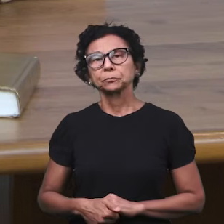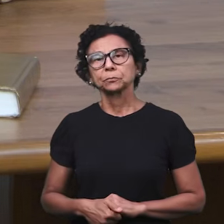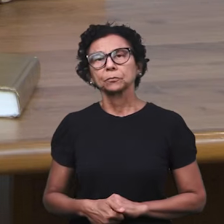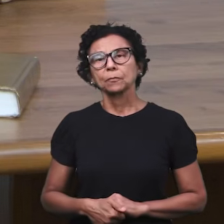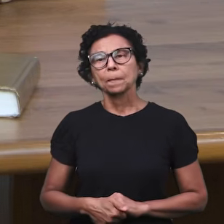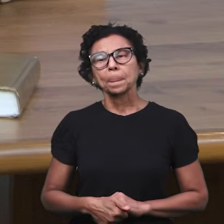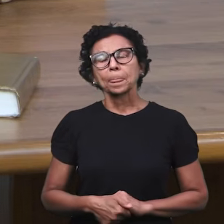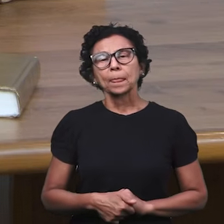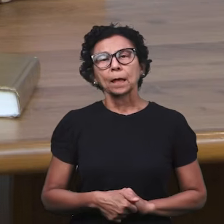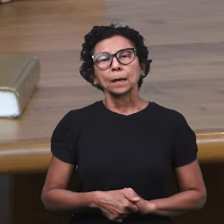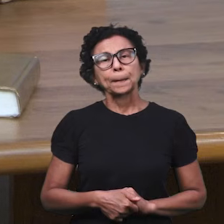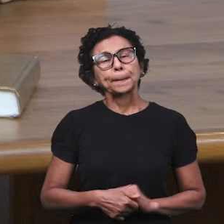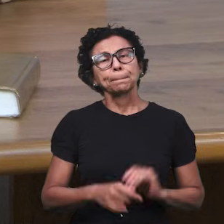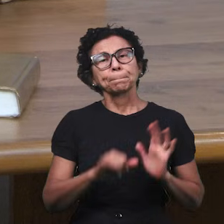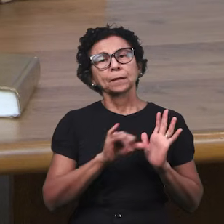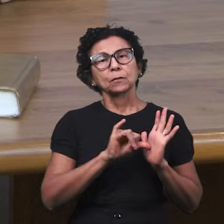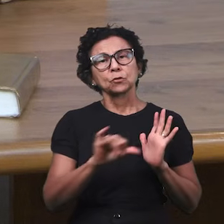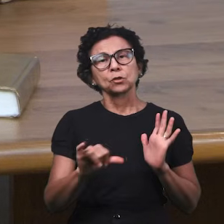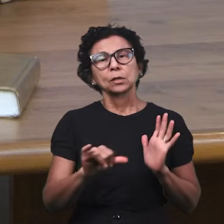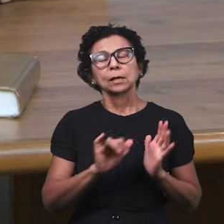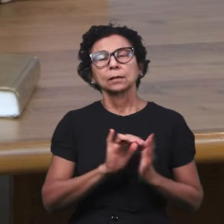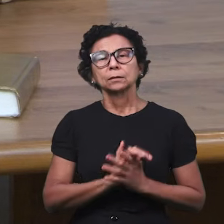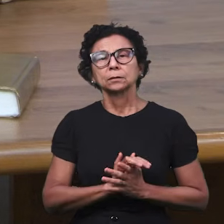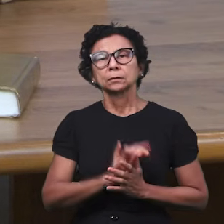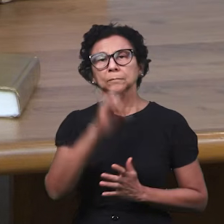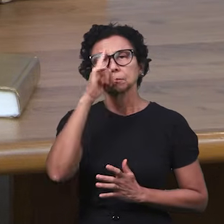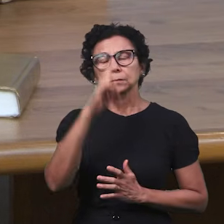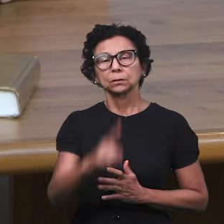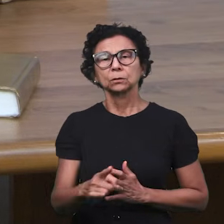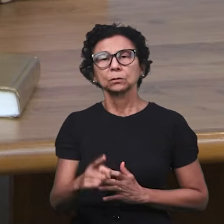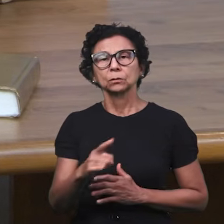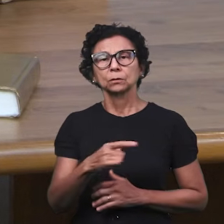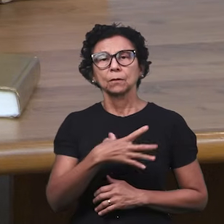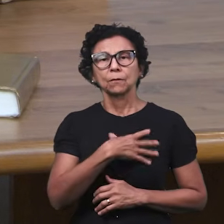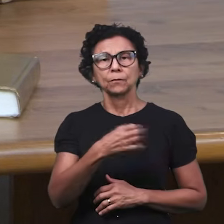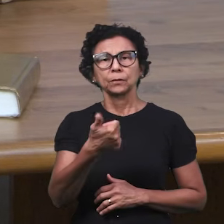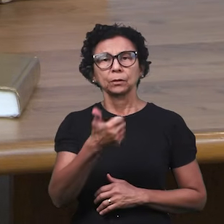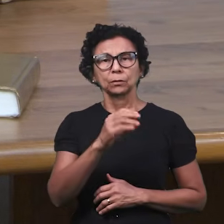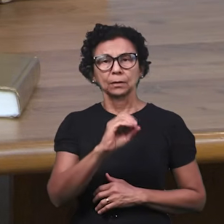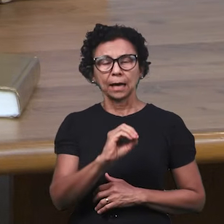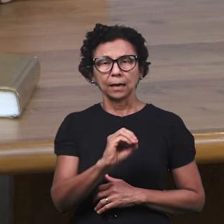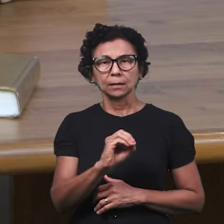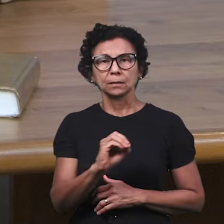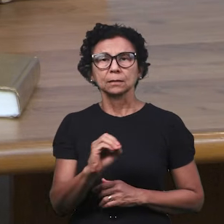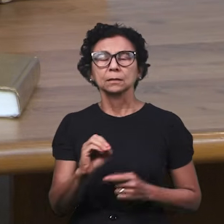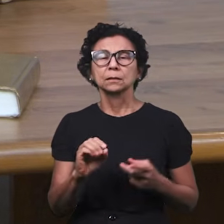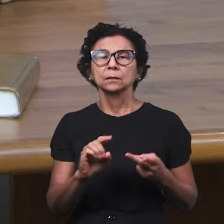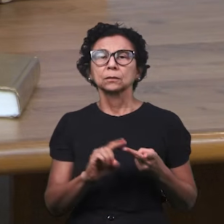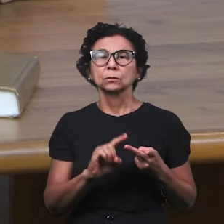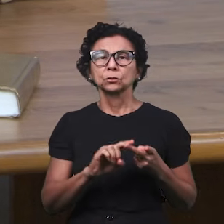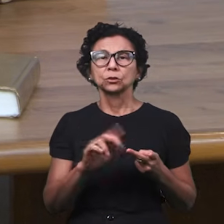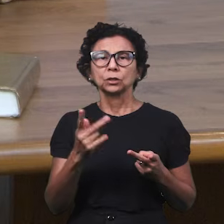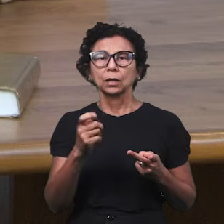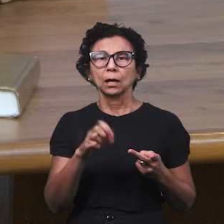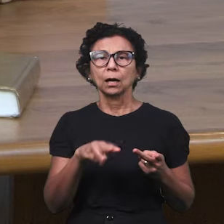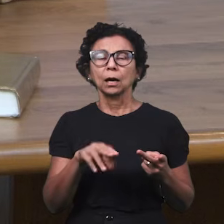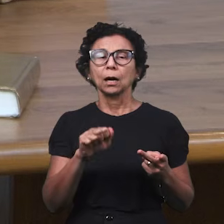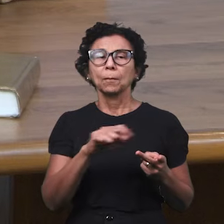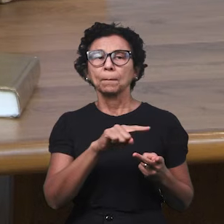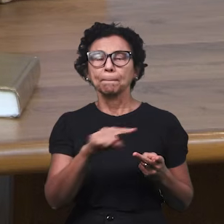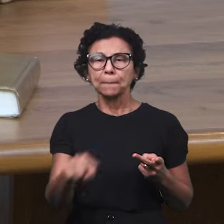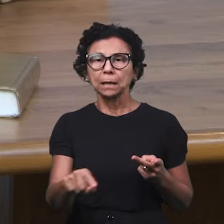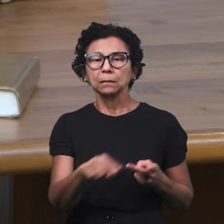em Suzã e enforcaram os 10 filhos de Amã. E reuniram-se os judeus que se achavam